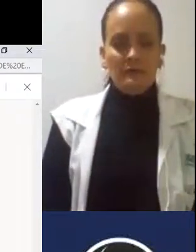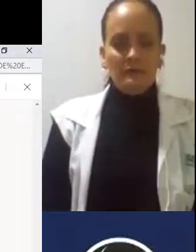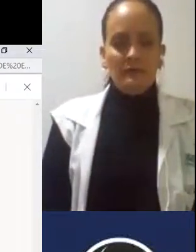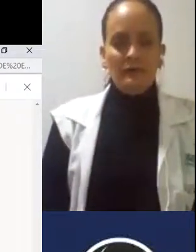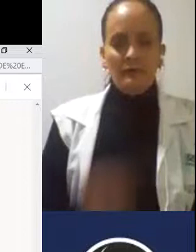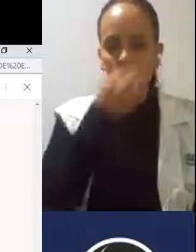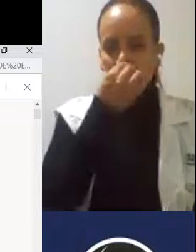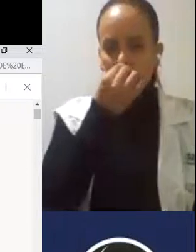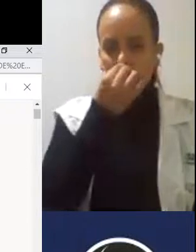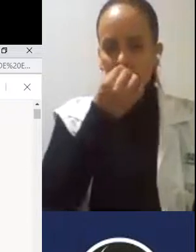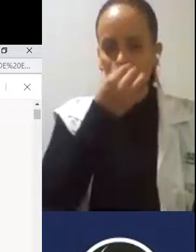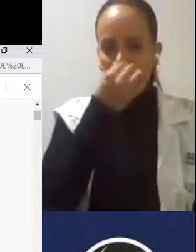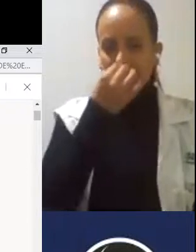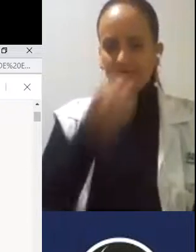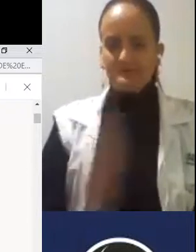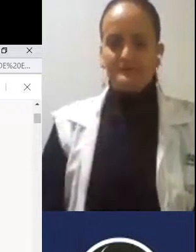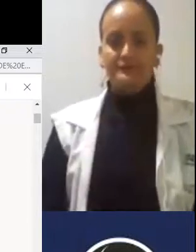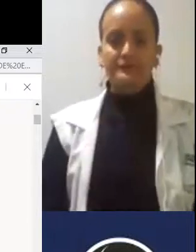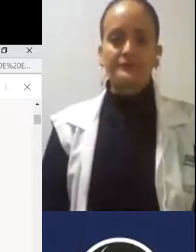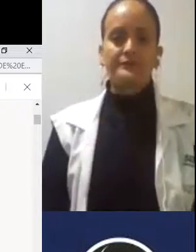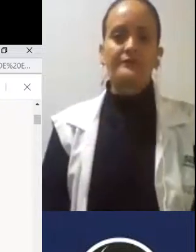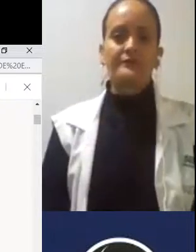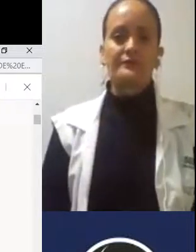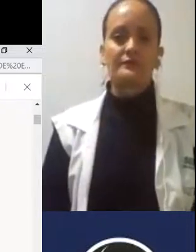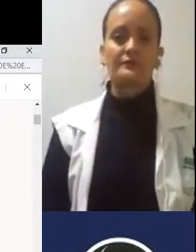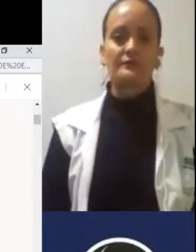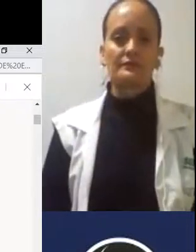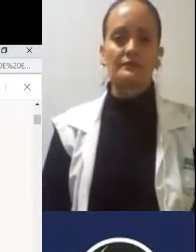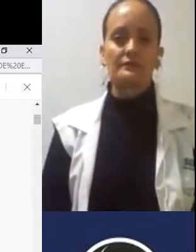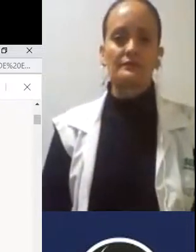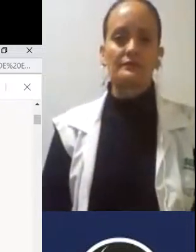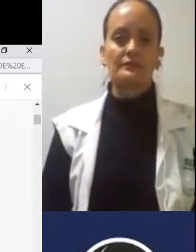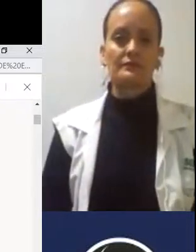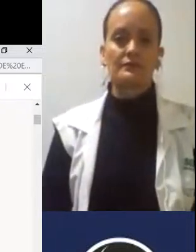as informações estão mais organizadas. Então, ó,